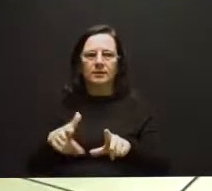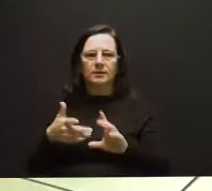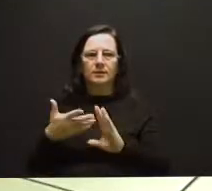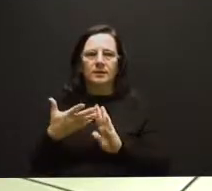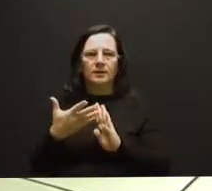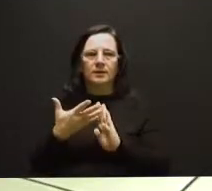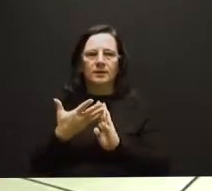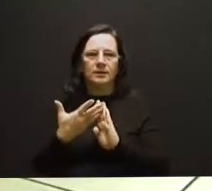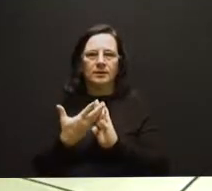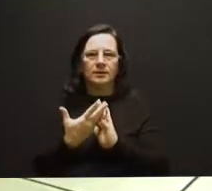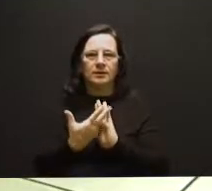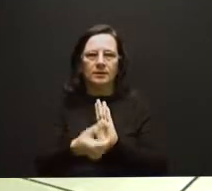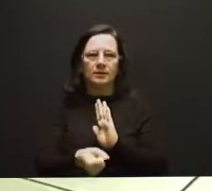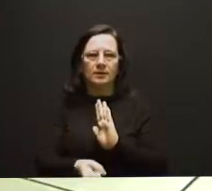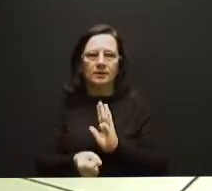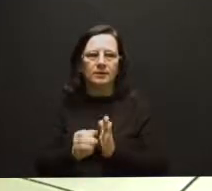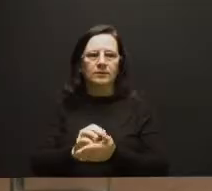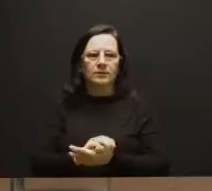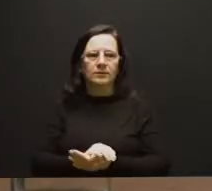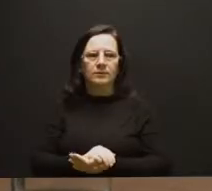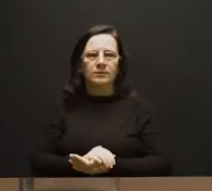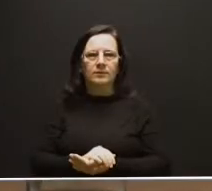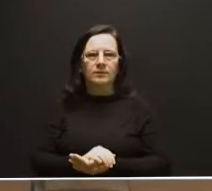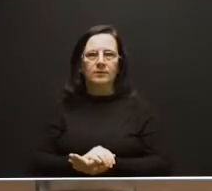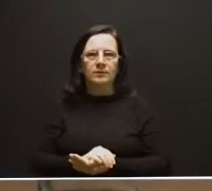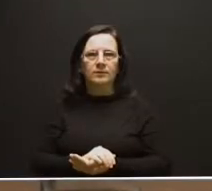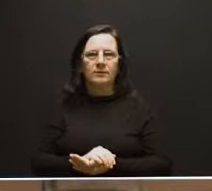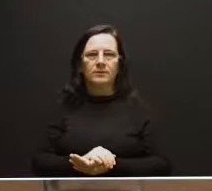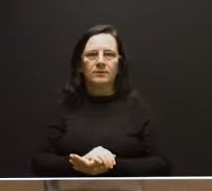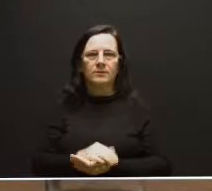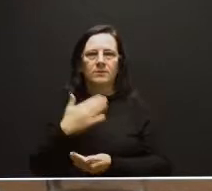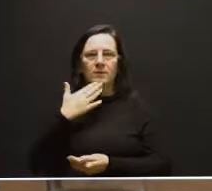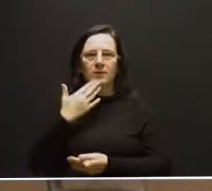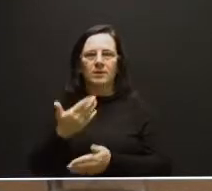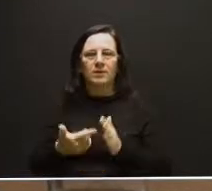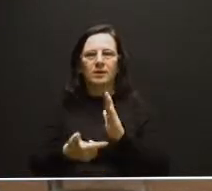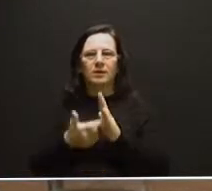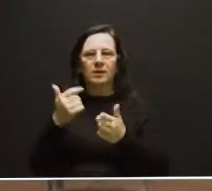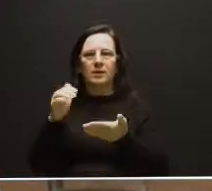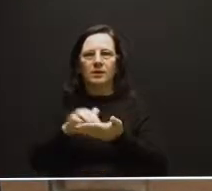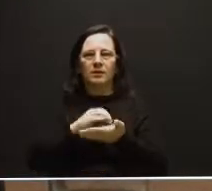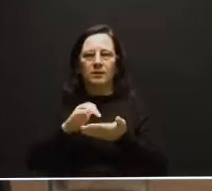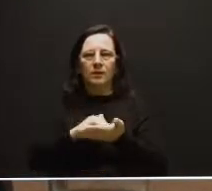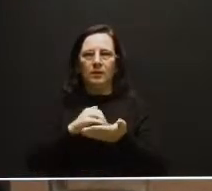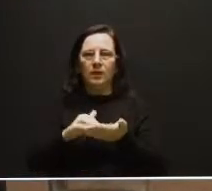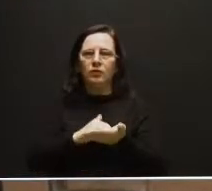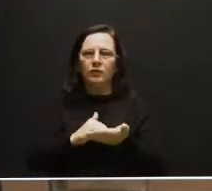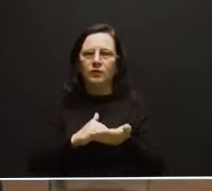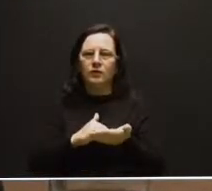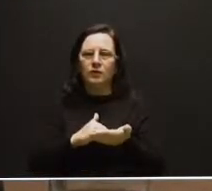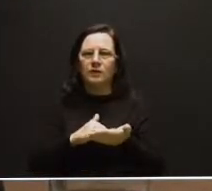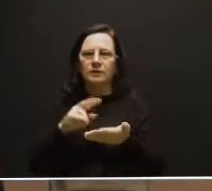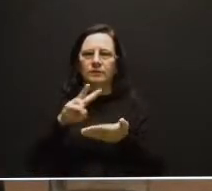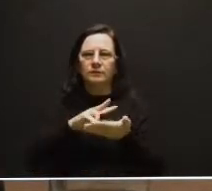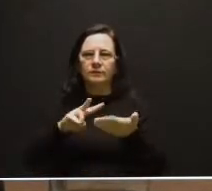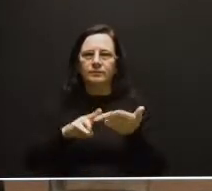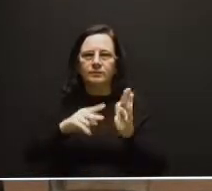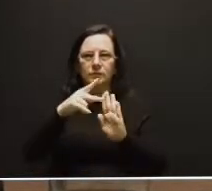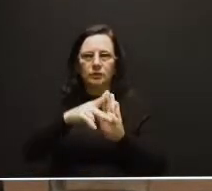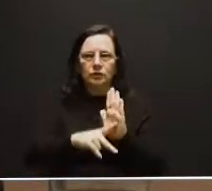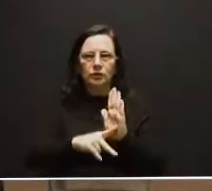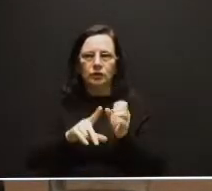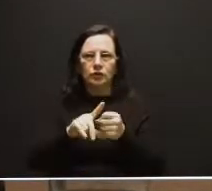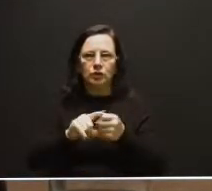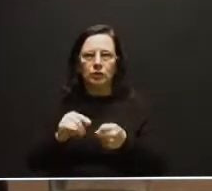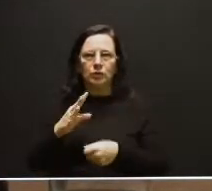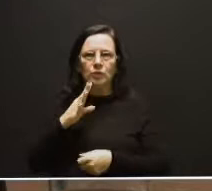encontram aprovado solicito ao senhor primeiro secretário que proceda à leitura do projeto de lei